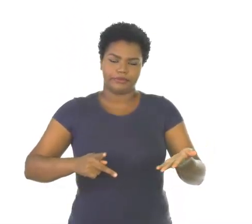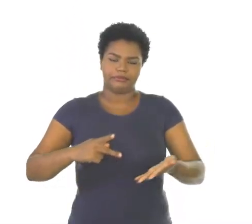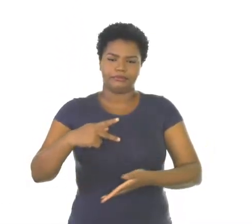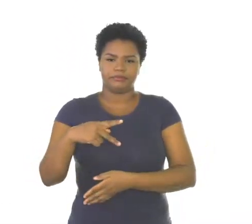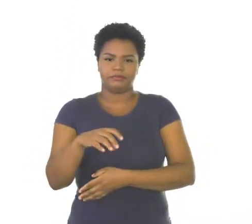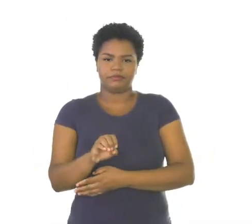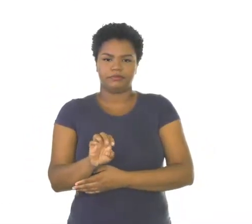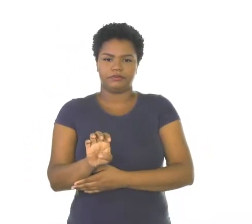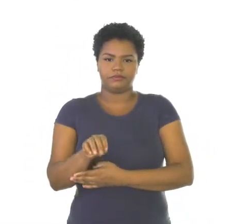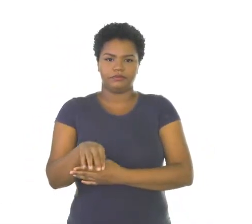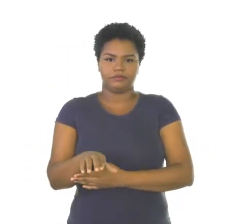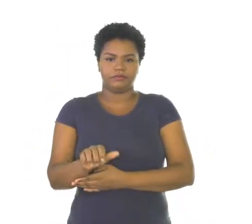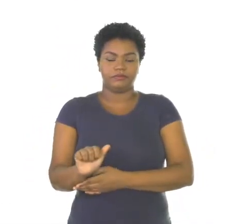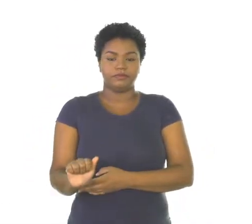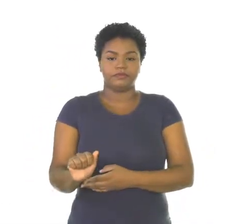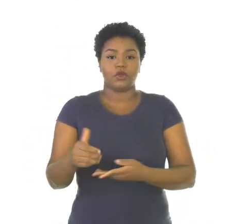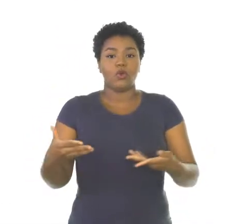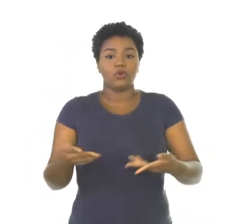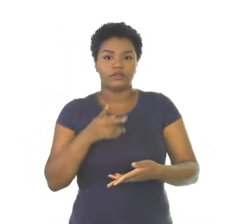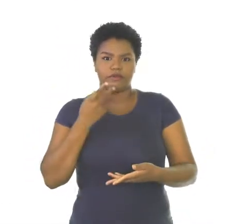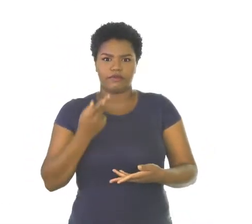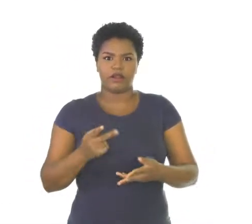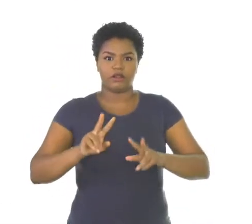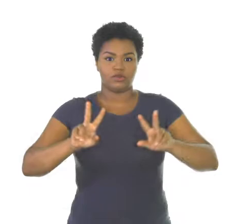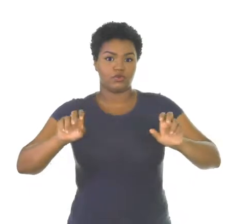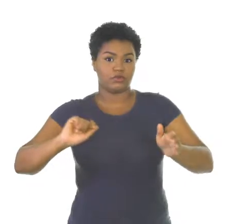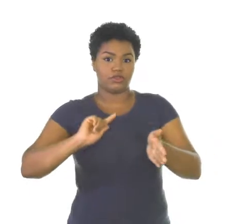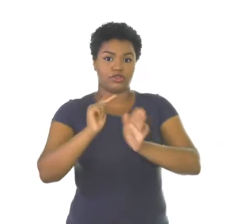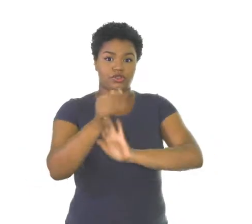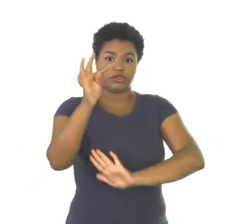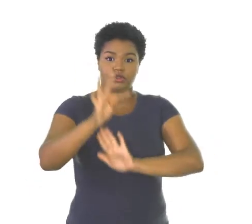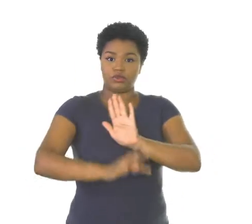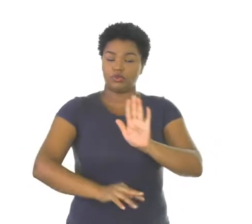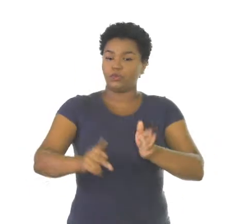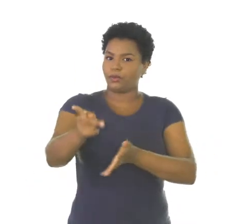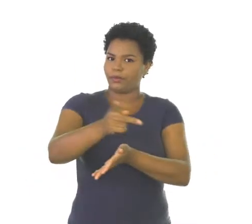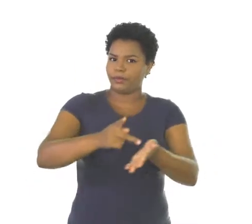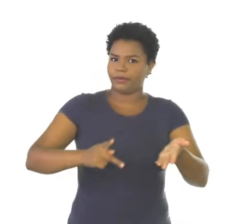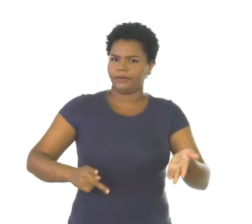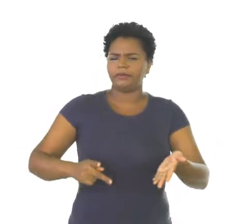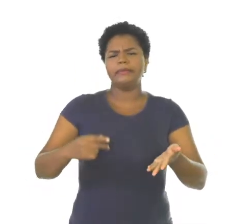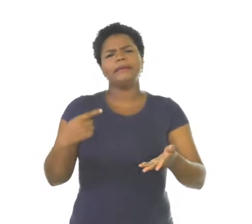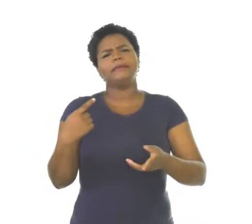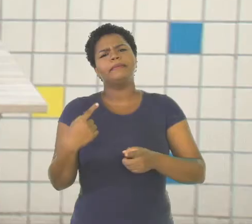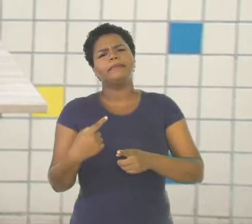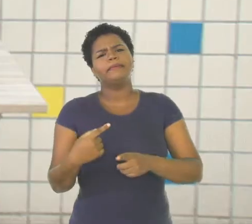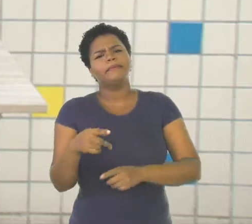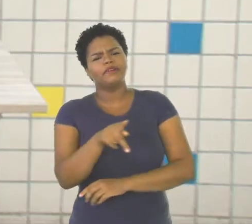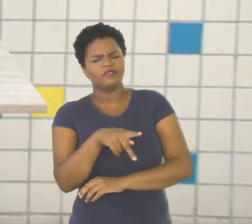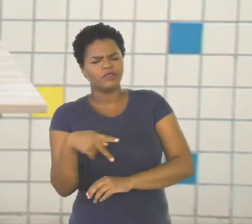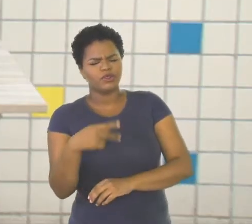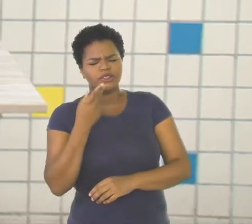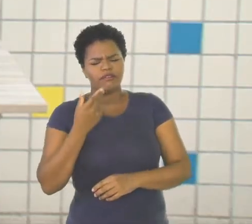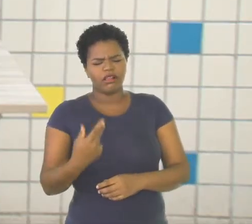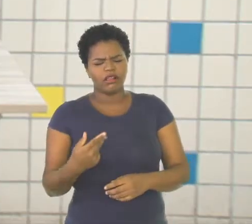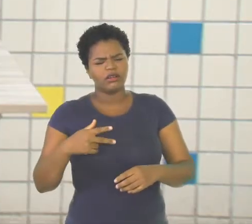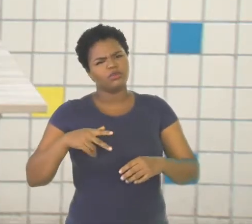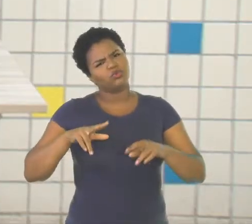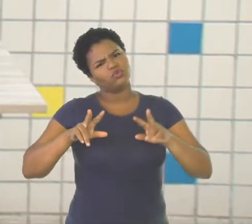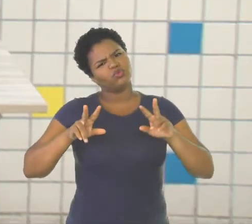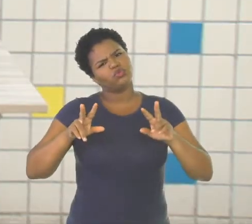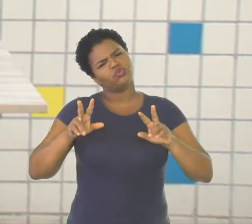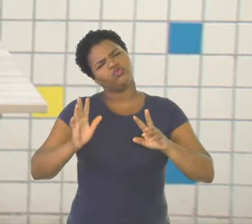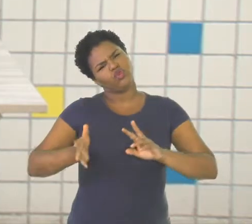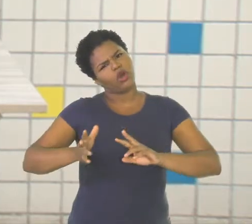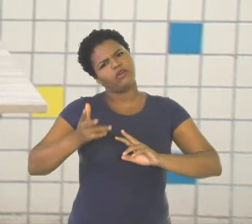vamos falar sobre o gênero textual poema. Professora, mas nós já falamos sobre poema.